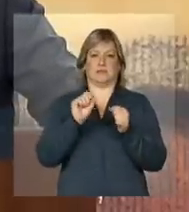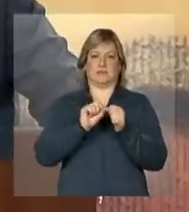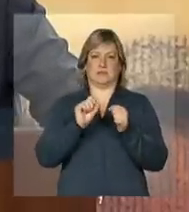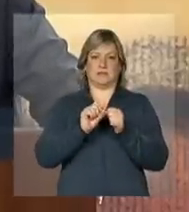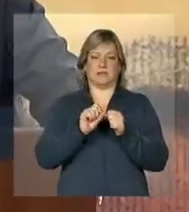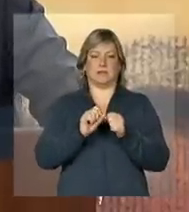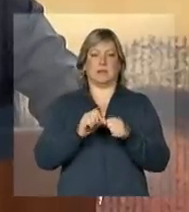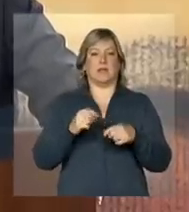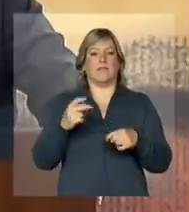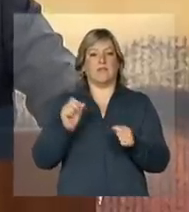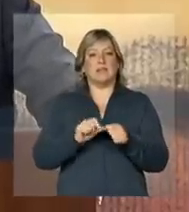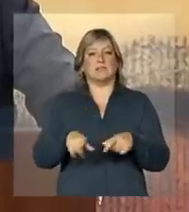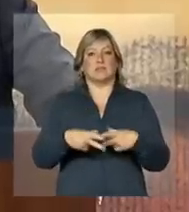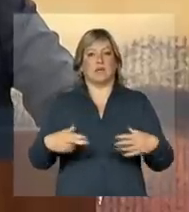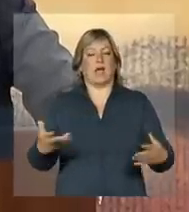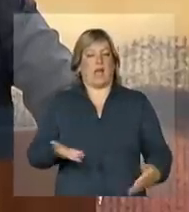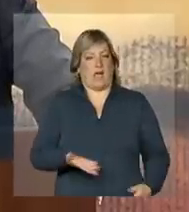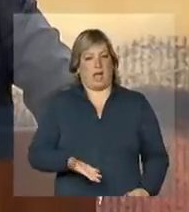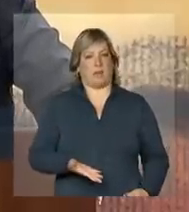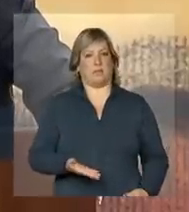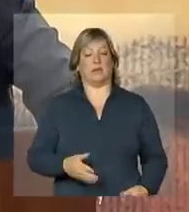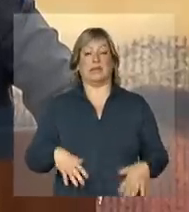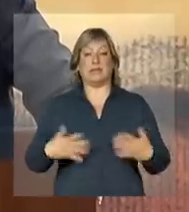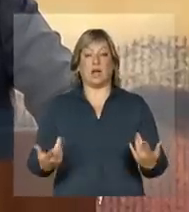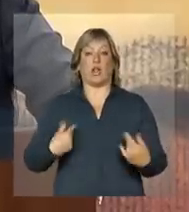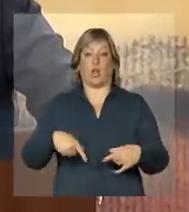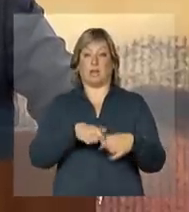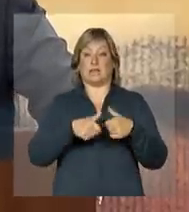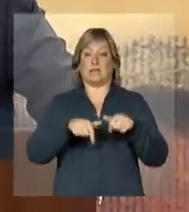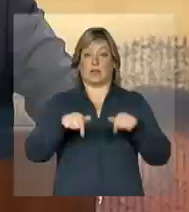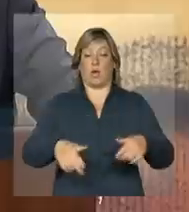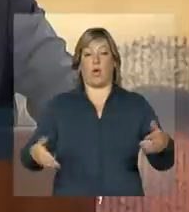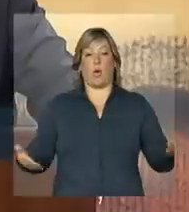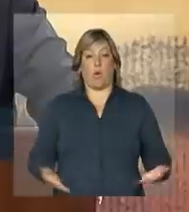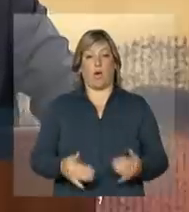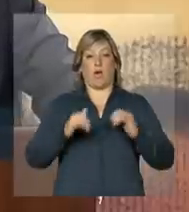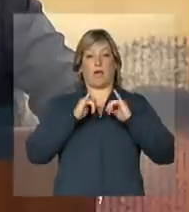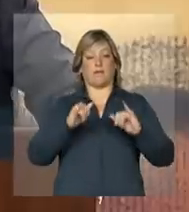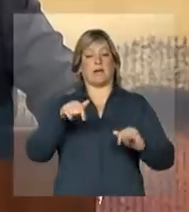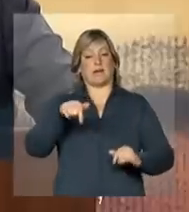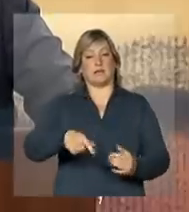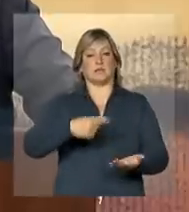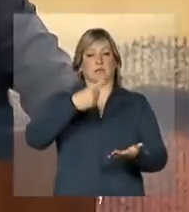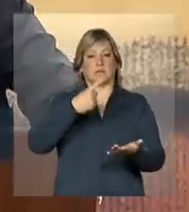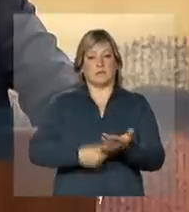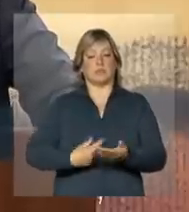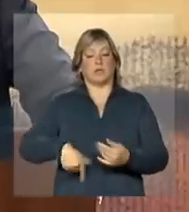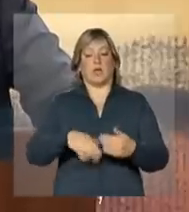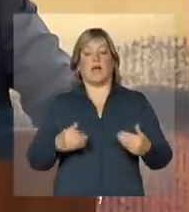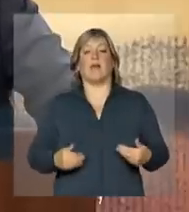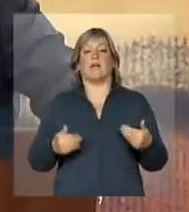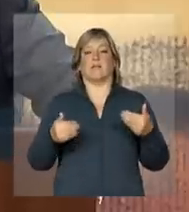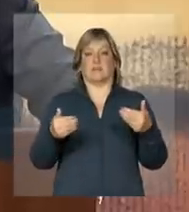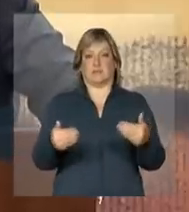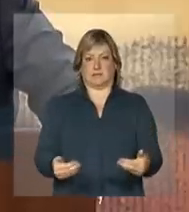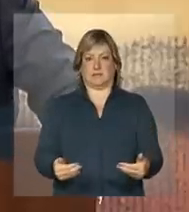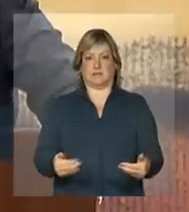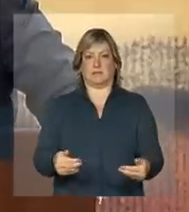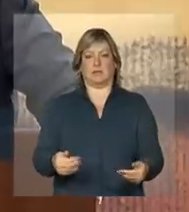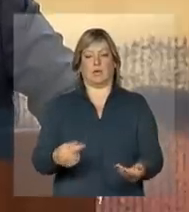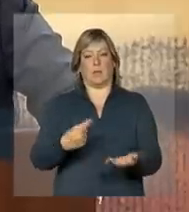nós estamos aqui hoje reafirmando esses compromissos pra gente avançar na política do Brasil quilombola eu queria